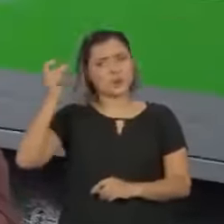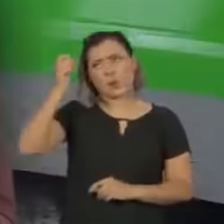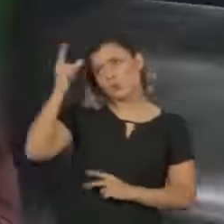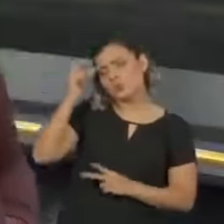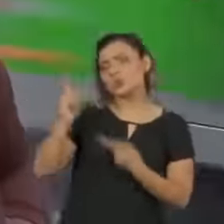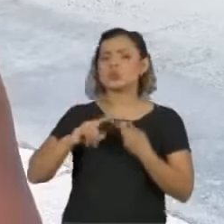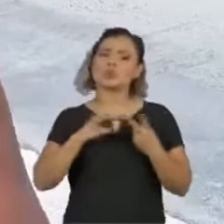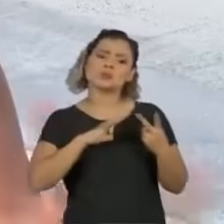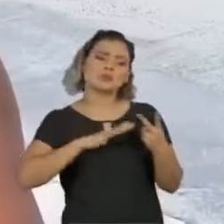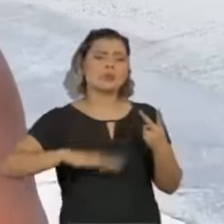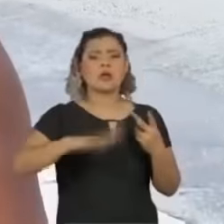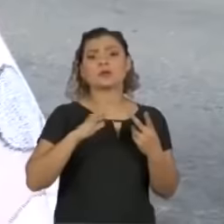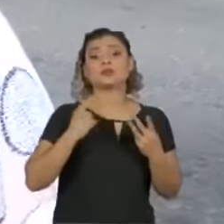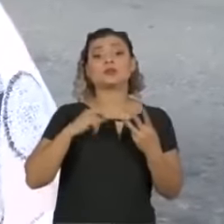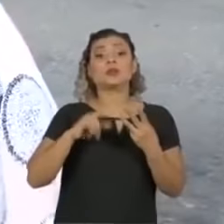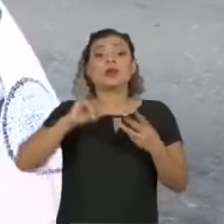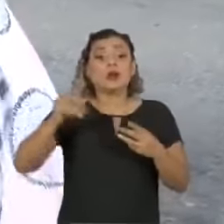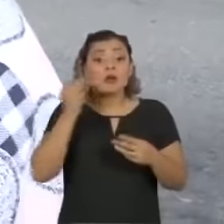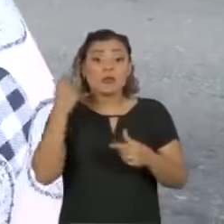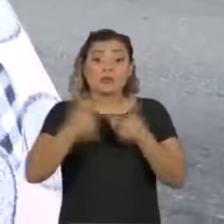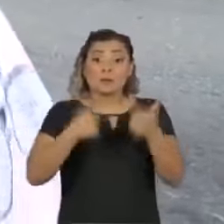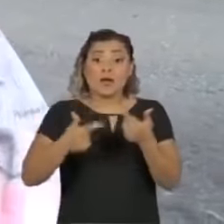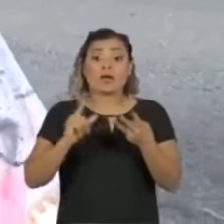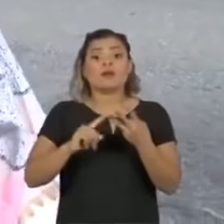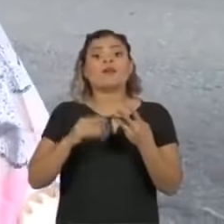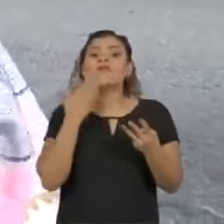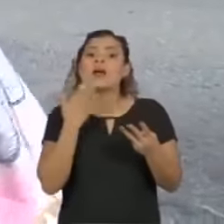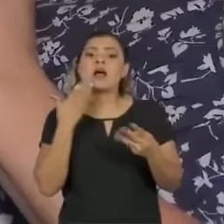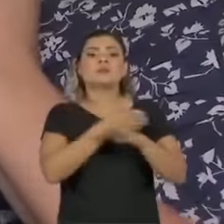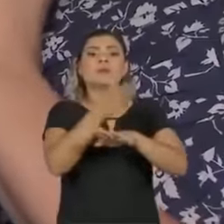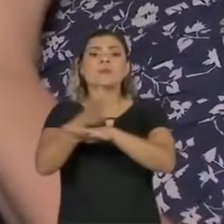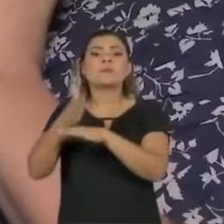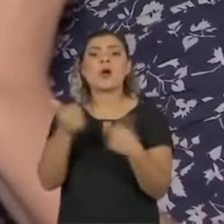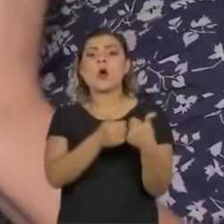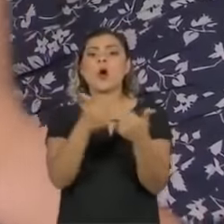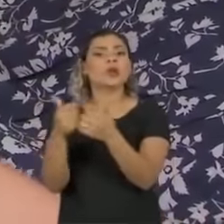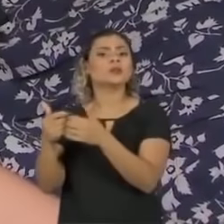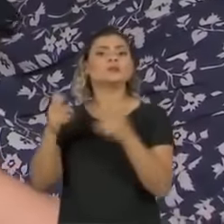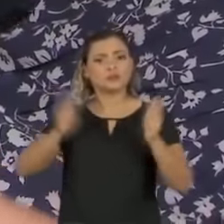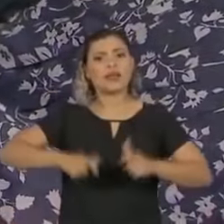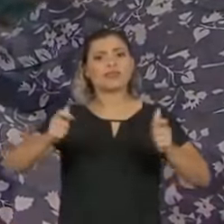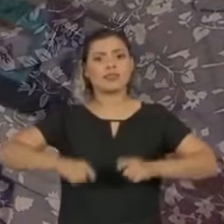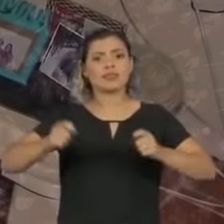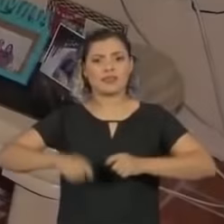da cidade. Mercado de trabalho, facilidade de ir para todos os lugares de ônibus.